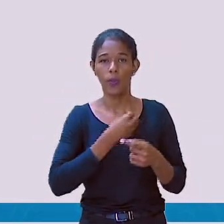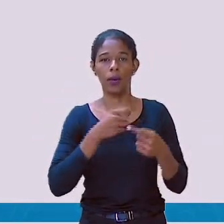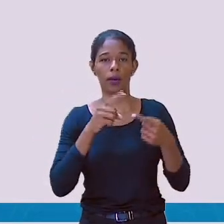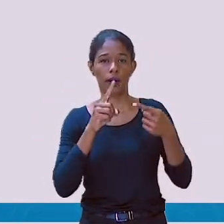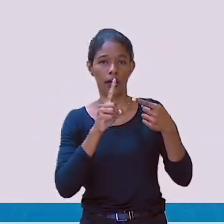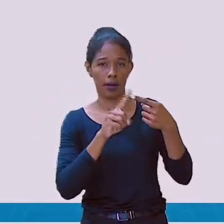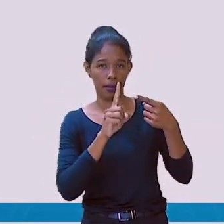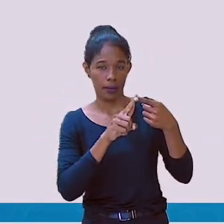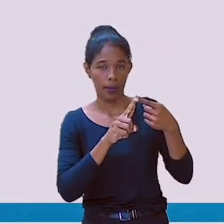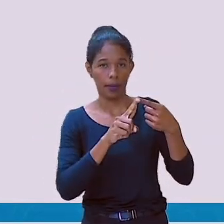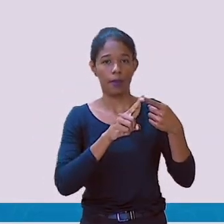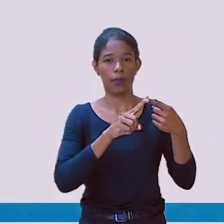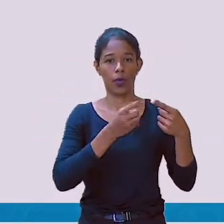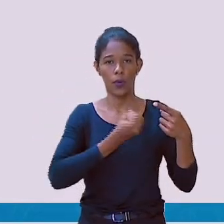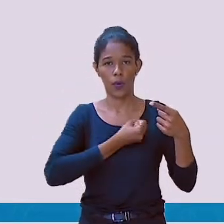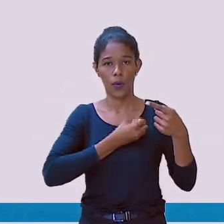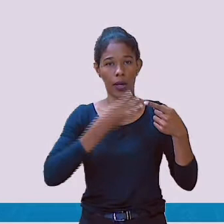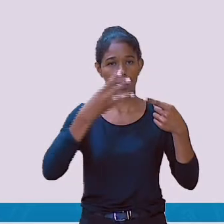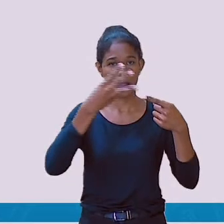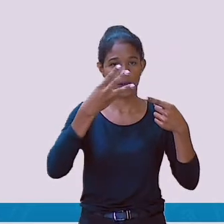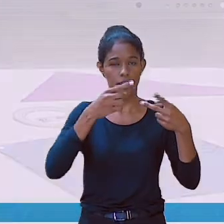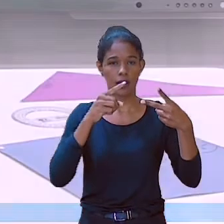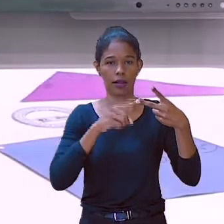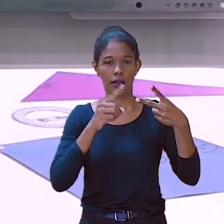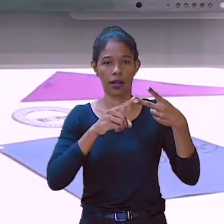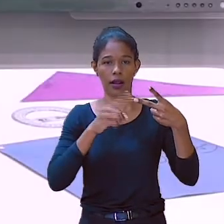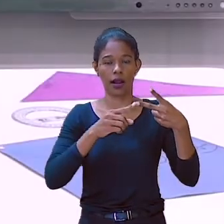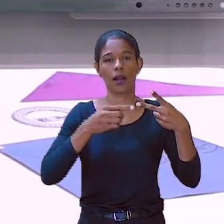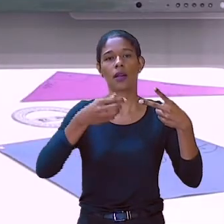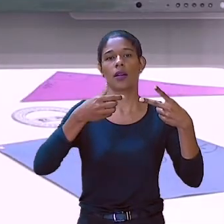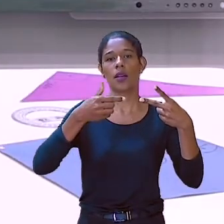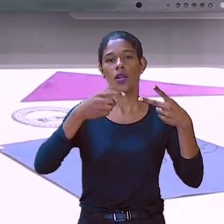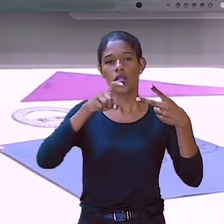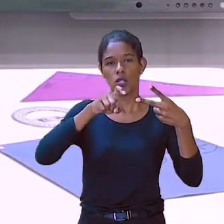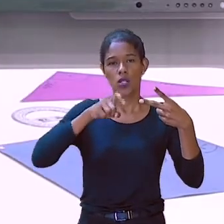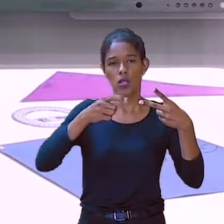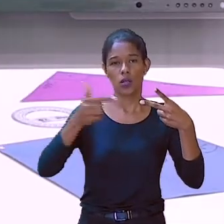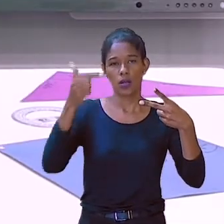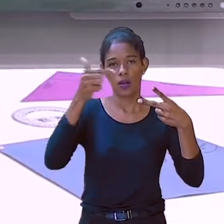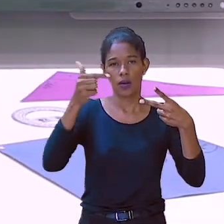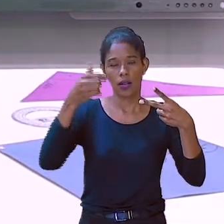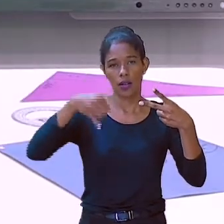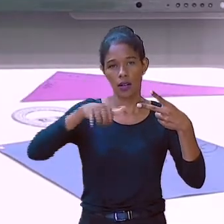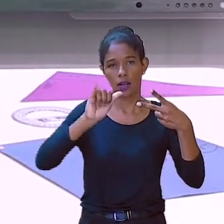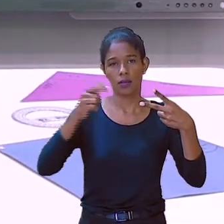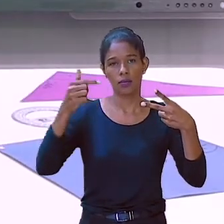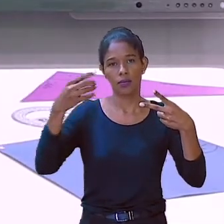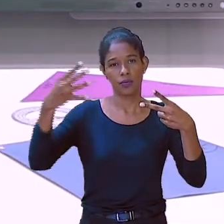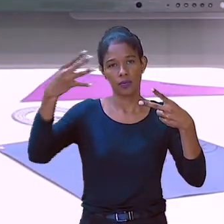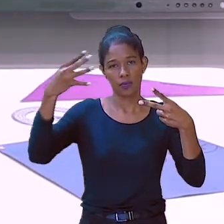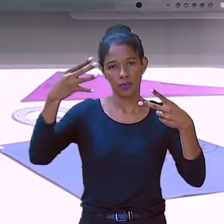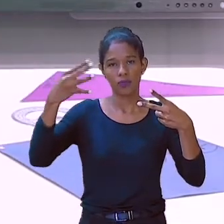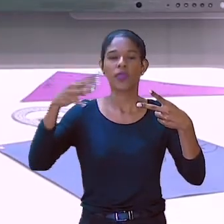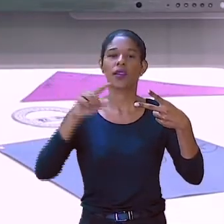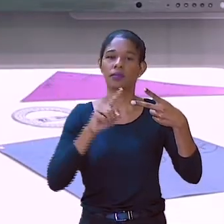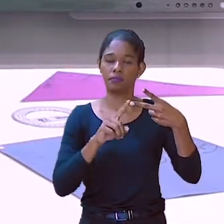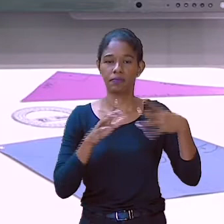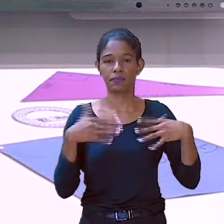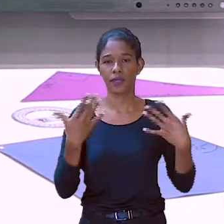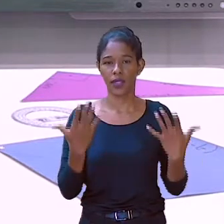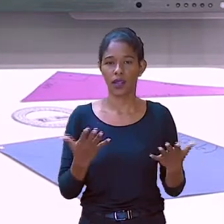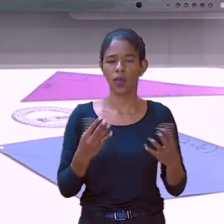Grau de monômios. Como que nós vamos determinar o grau de um monômio? Nós observamos